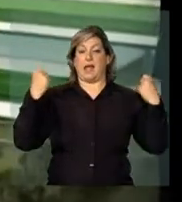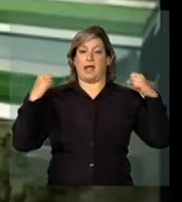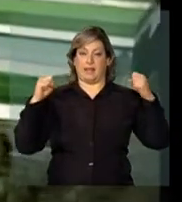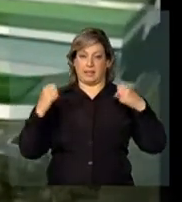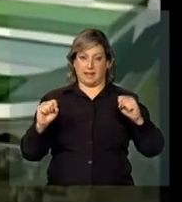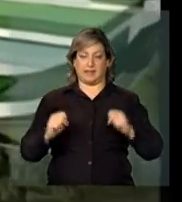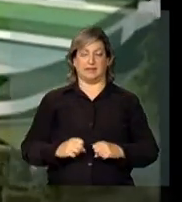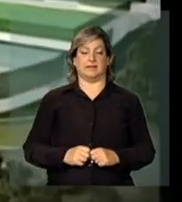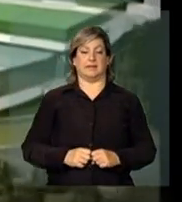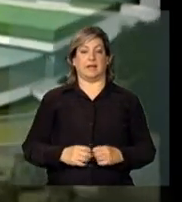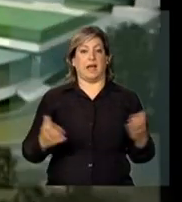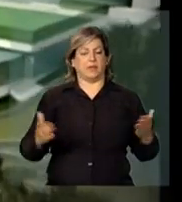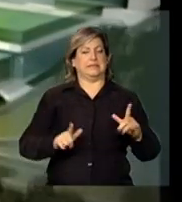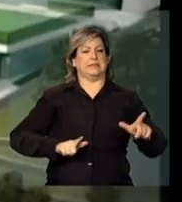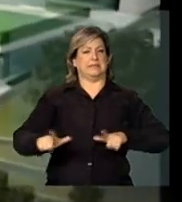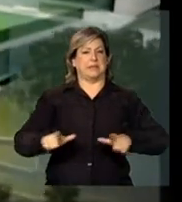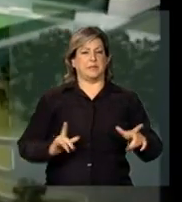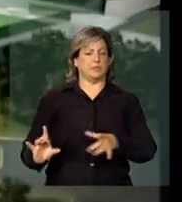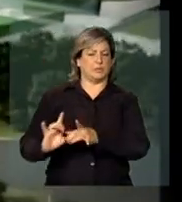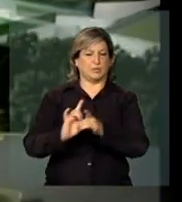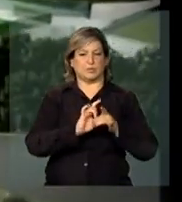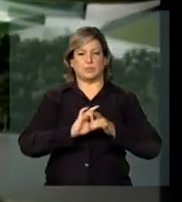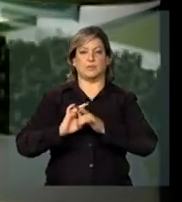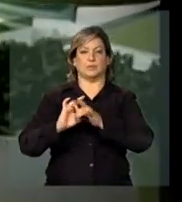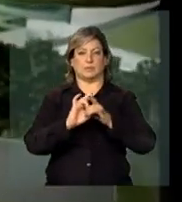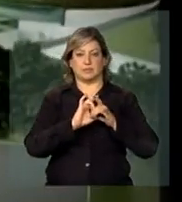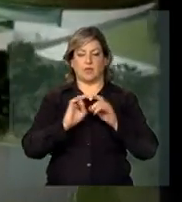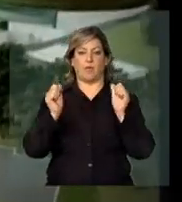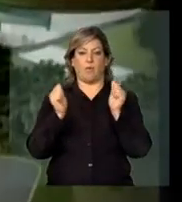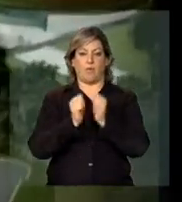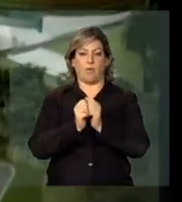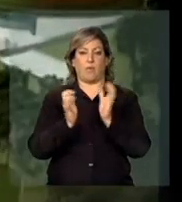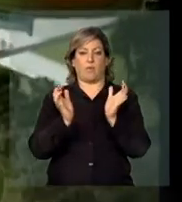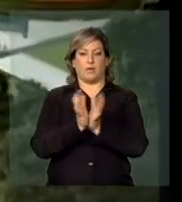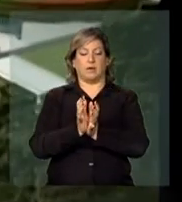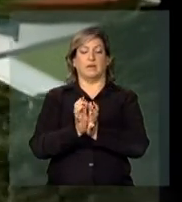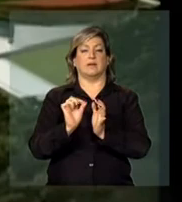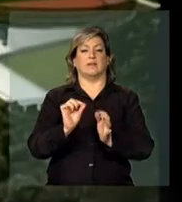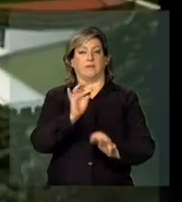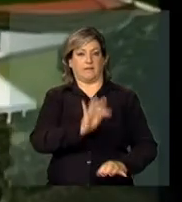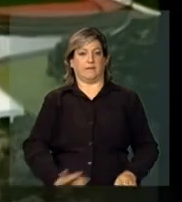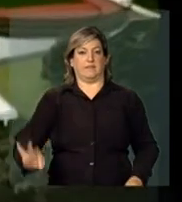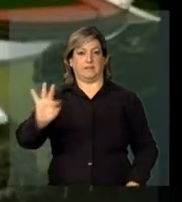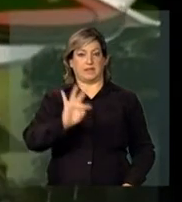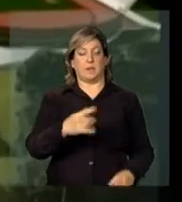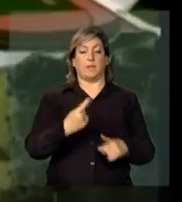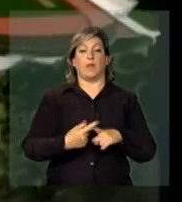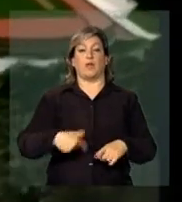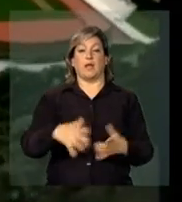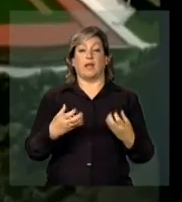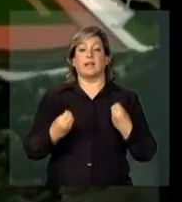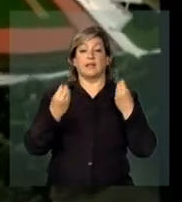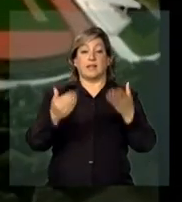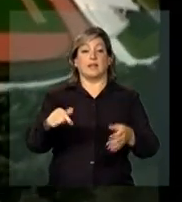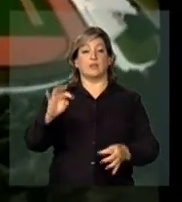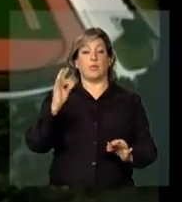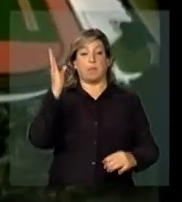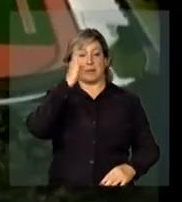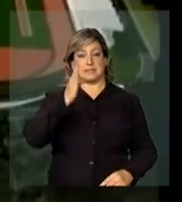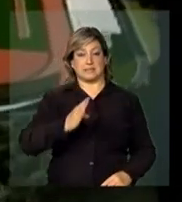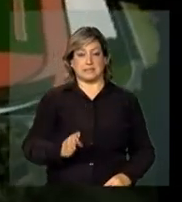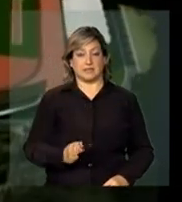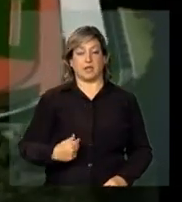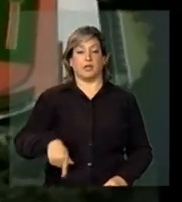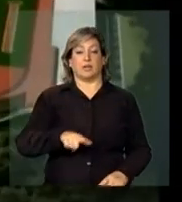atletas Vamos trabalhar de mãos dadas com os entes federativos Porque queremos oferecer isto para todo o Brasil